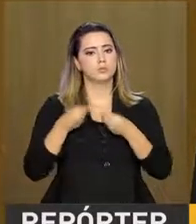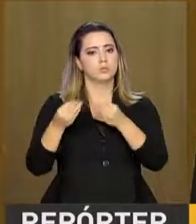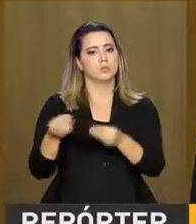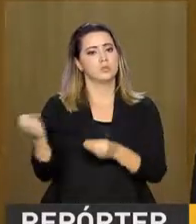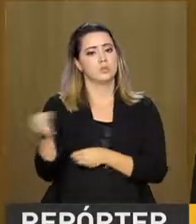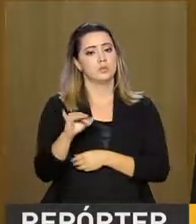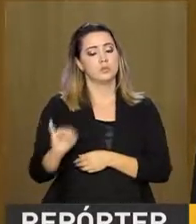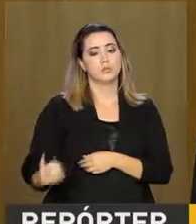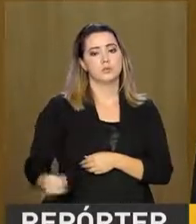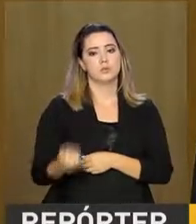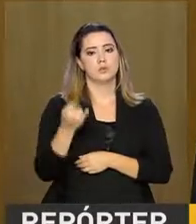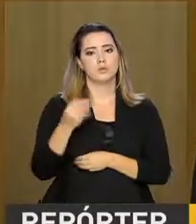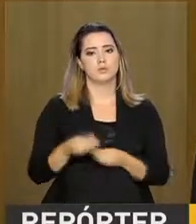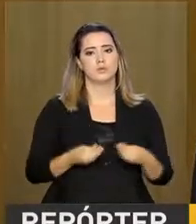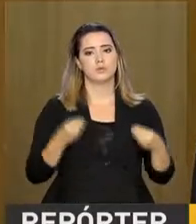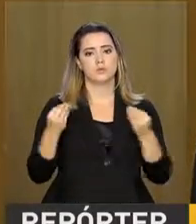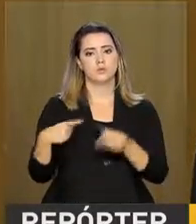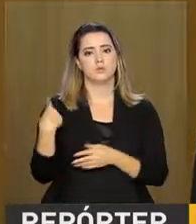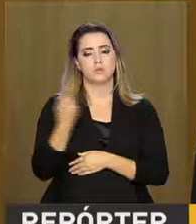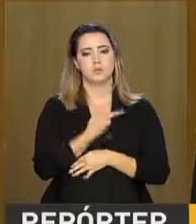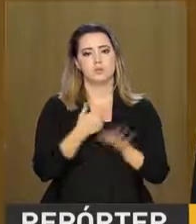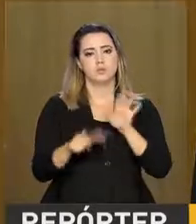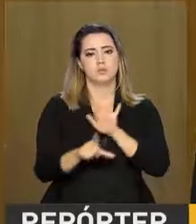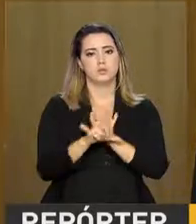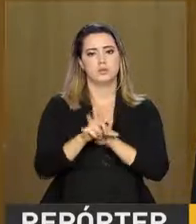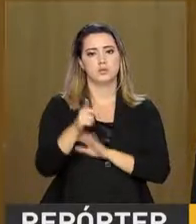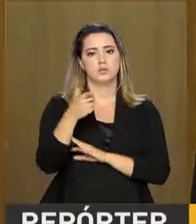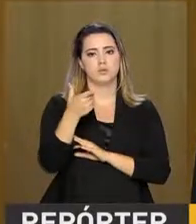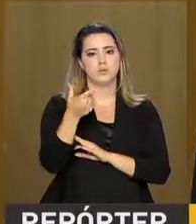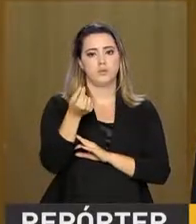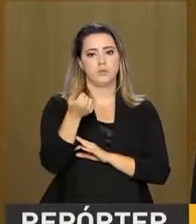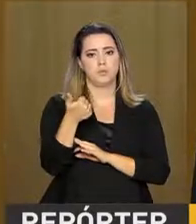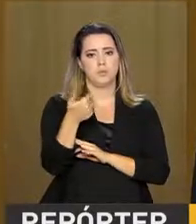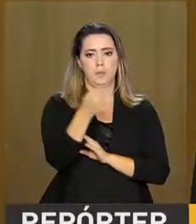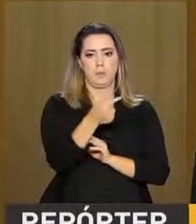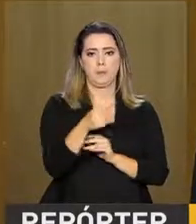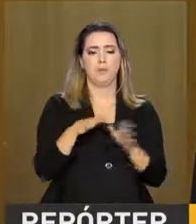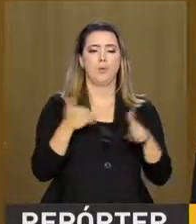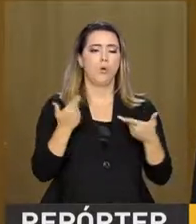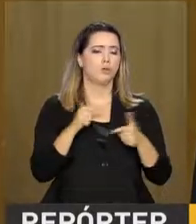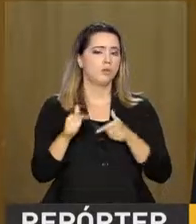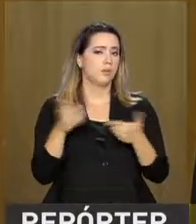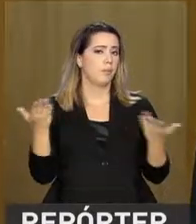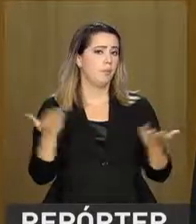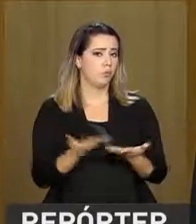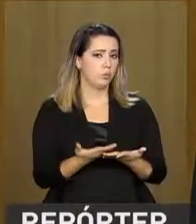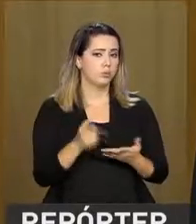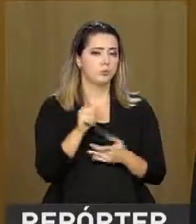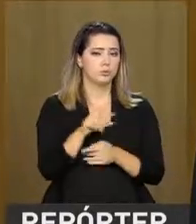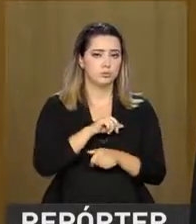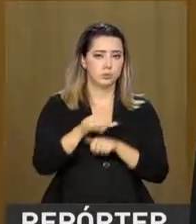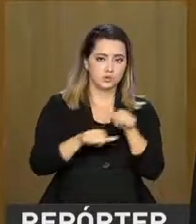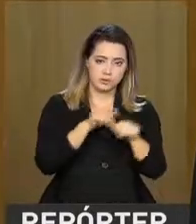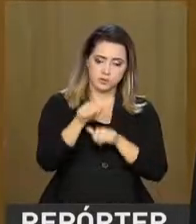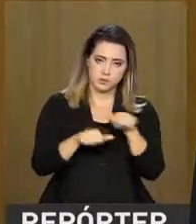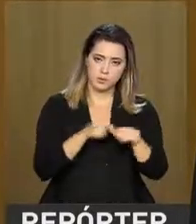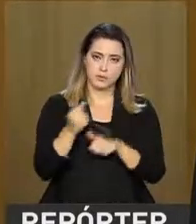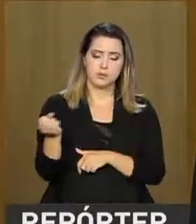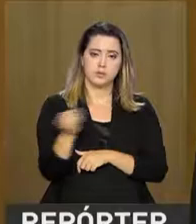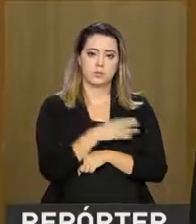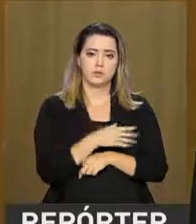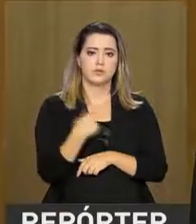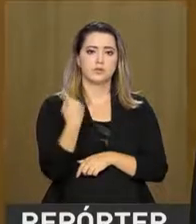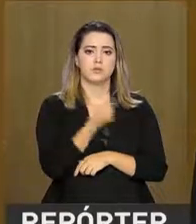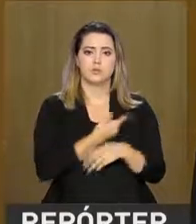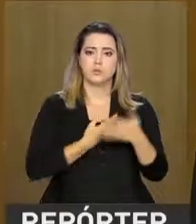novas oportunidades, de trazer a nossa legislação para 2017, para o tipo de trabalho que nós temos hoje, adaptando a modernidade